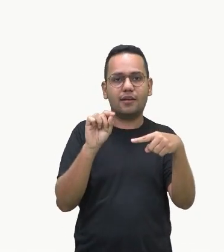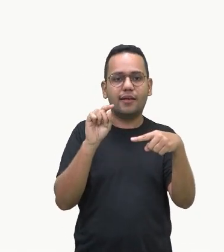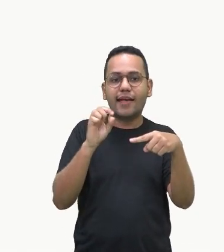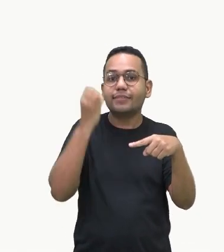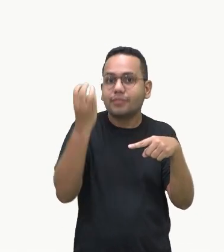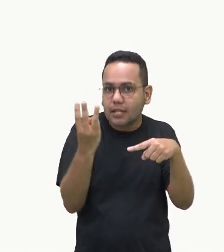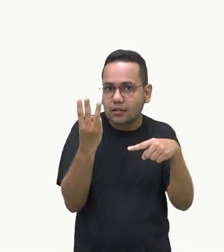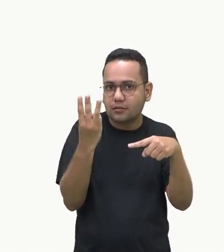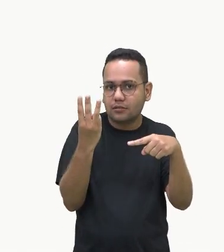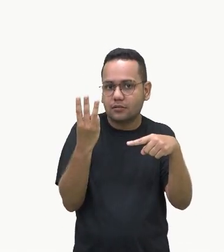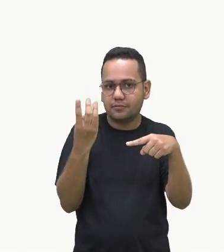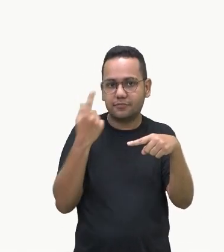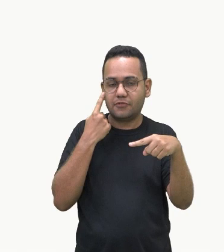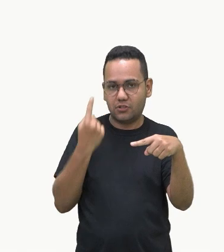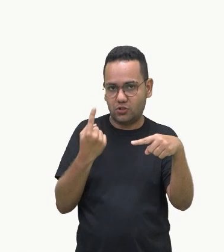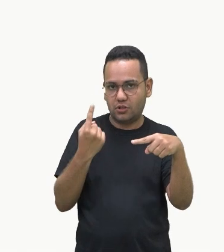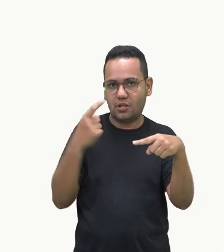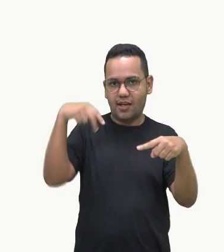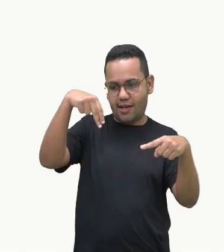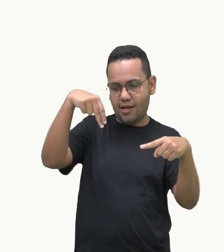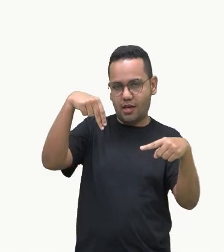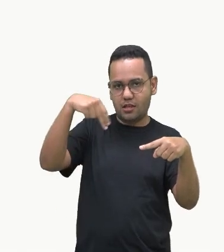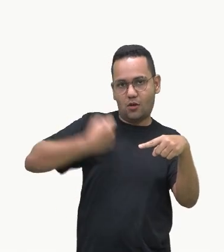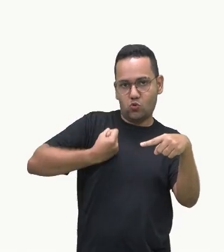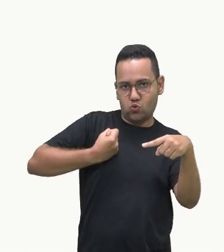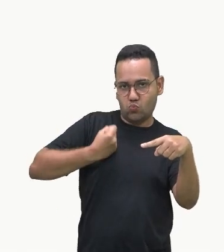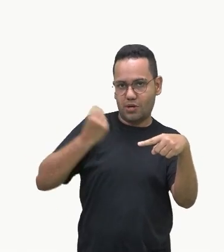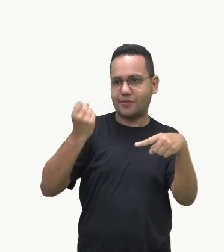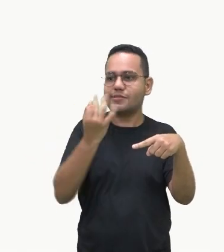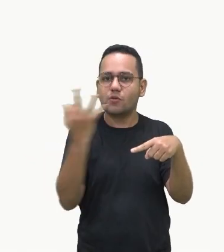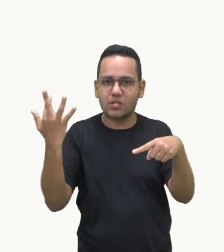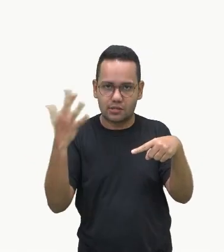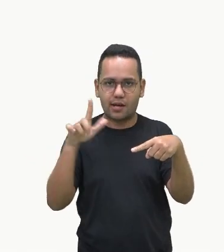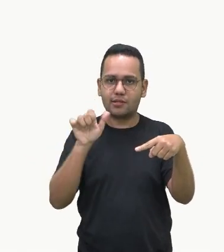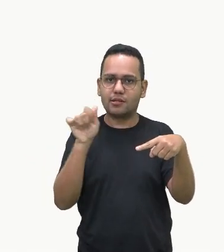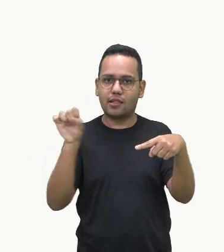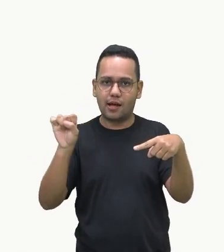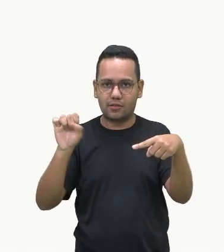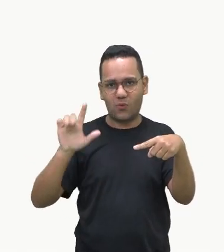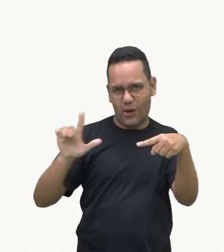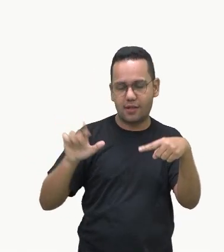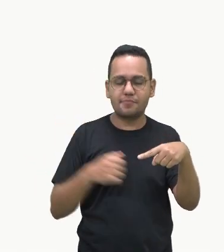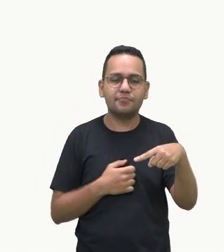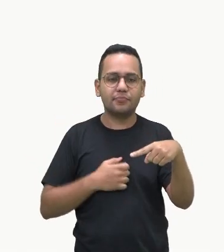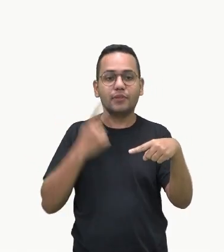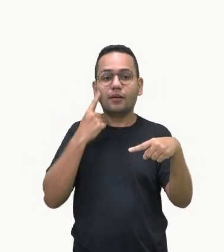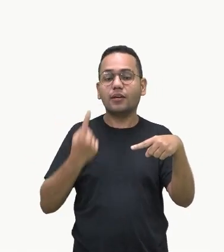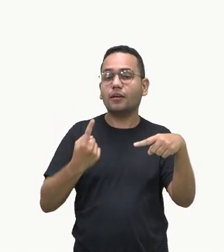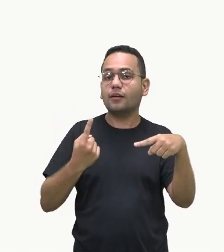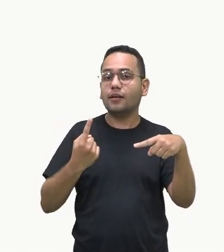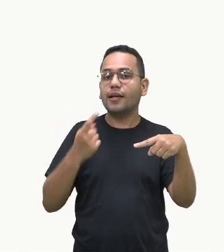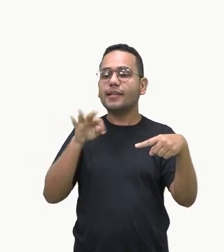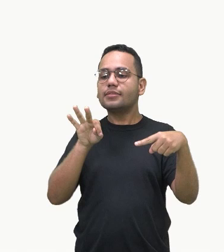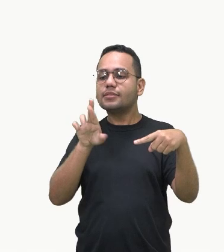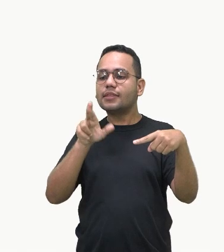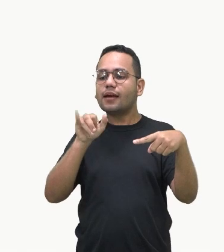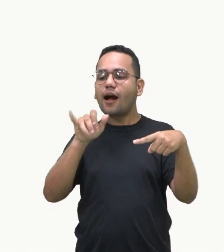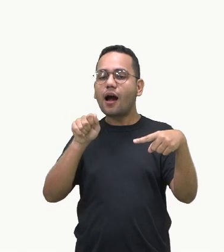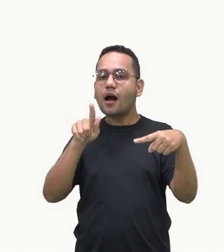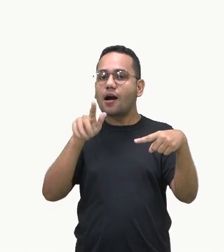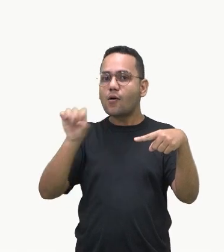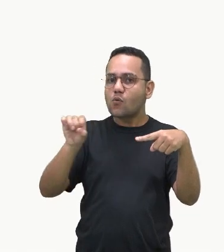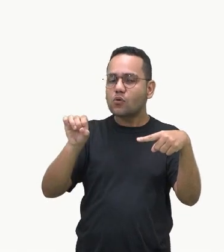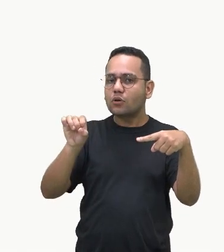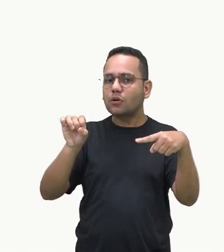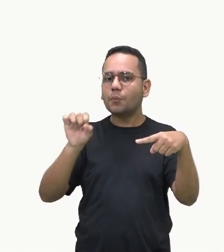a 3, que aqui eu vou representar número de lados por N, ele é chamado de triângulo. Você percebe que há